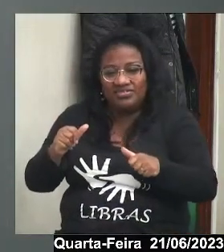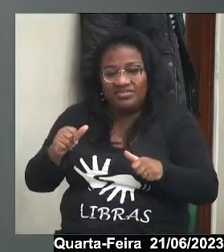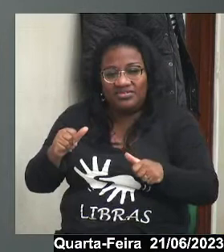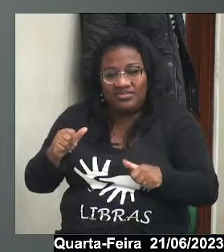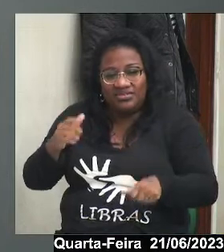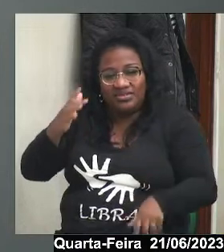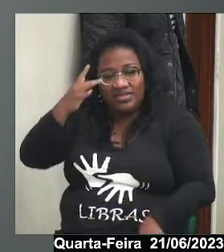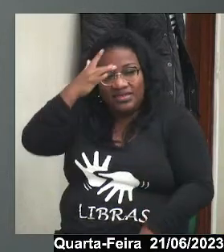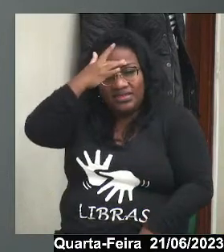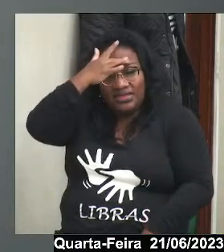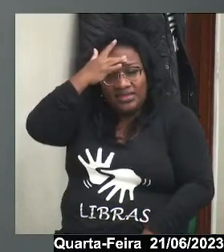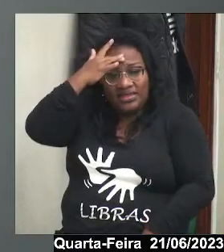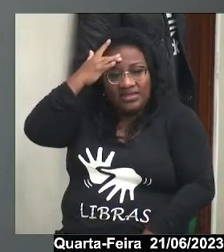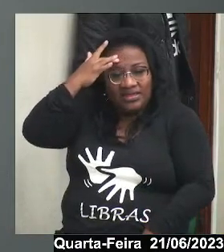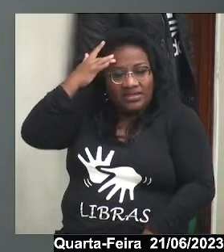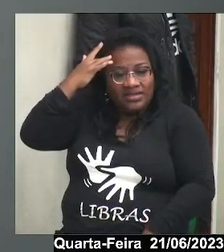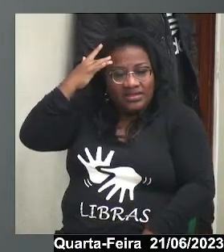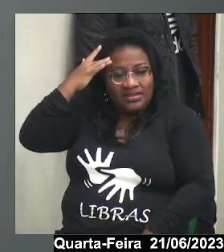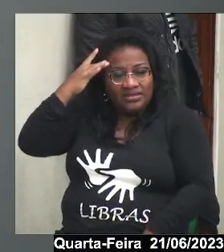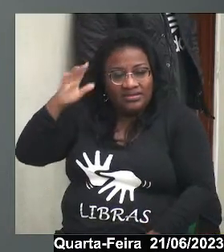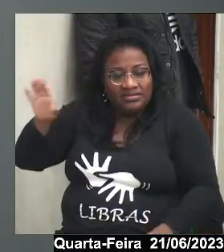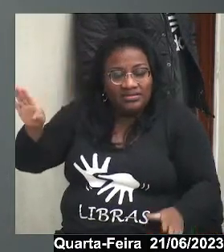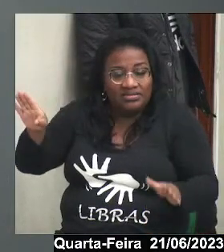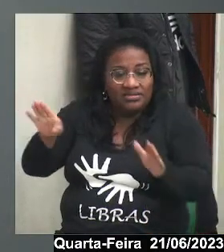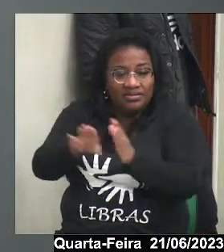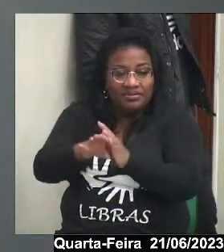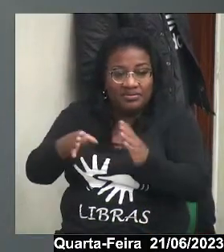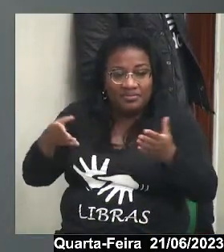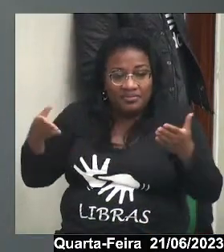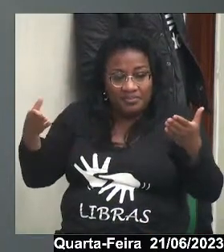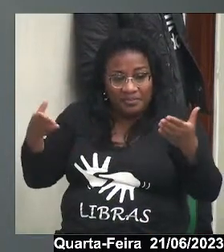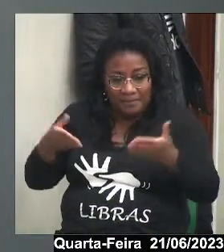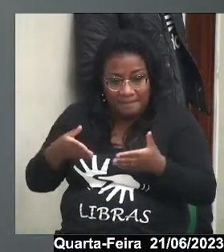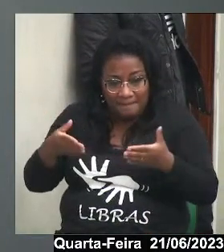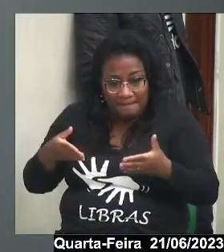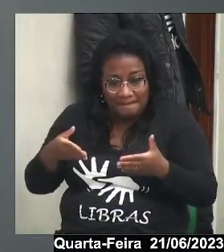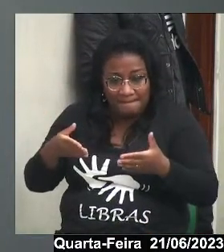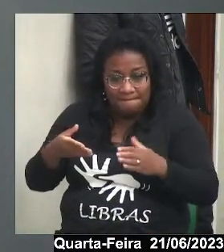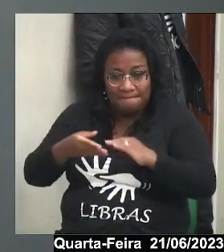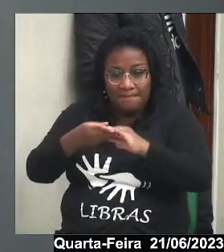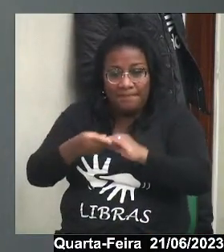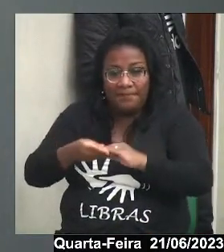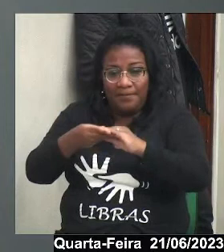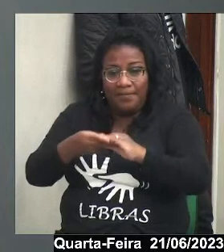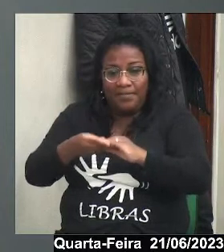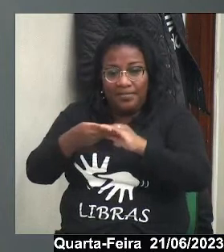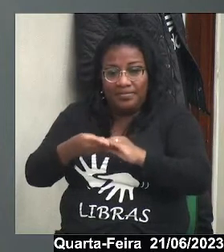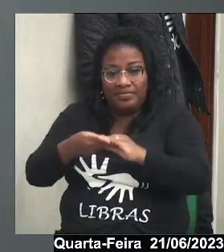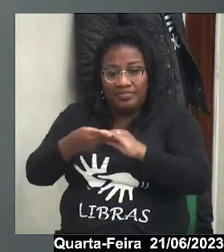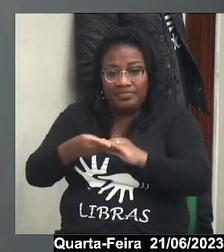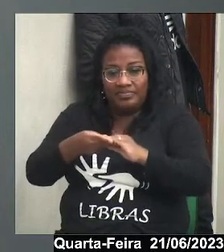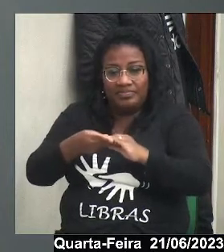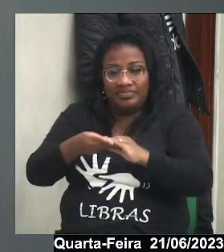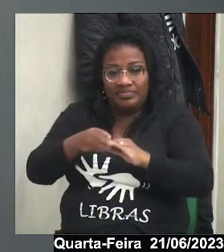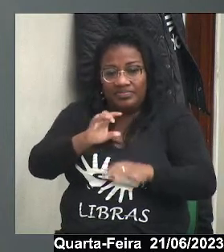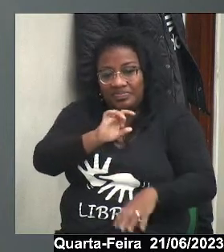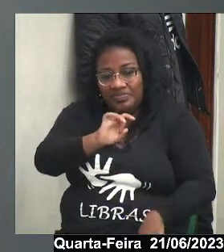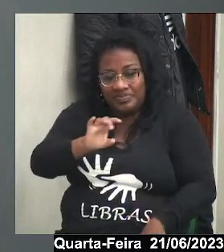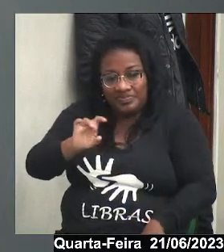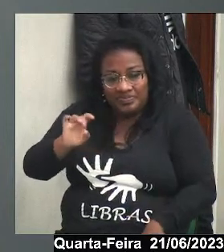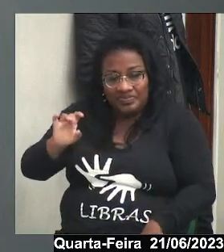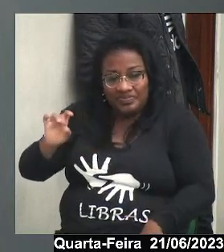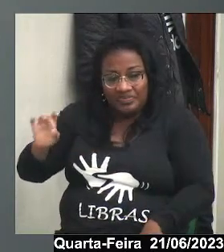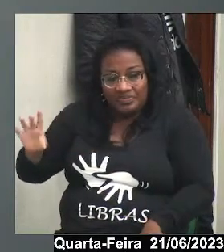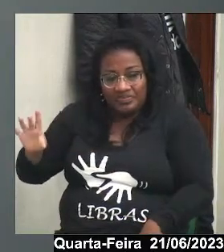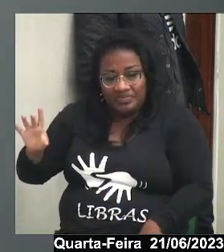todo o público presente, aos que chegaram agora recentemente, cumprimentar também algumas lideranças,